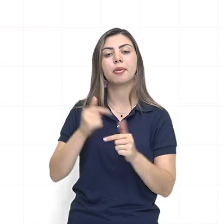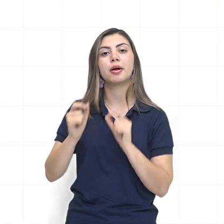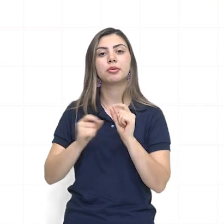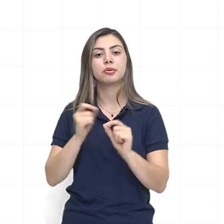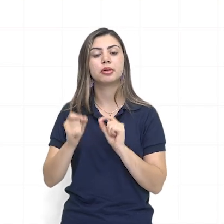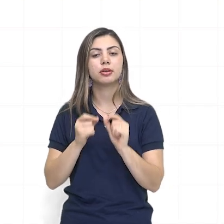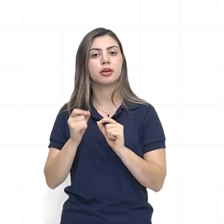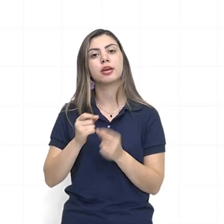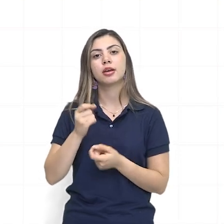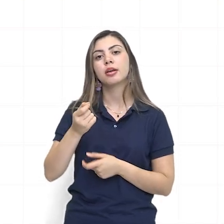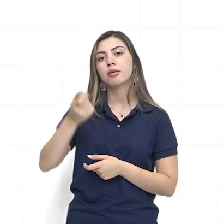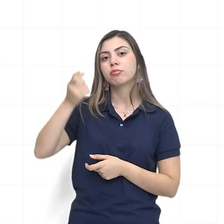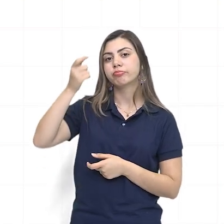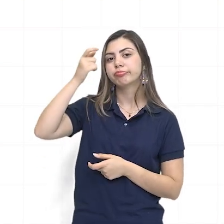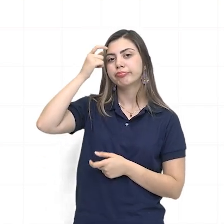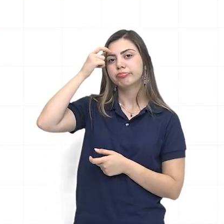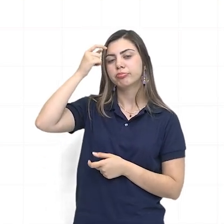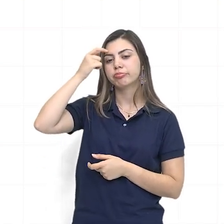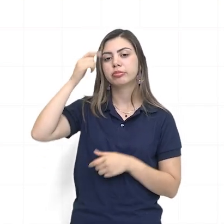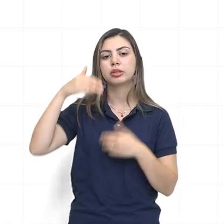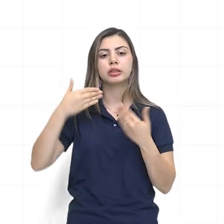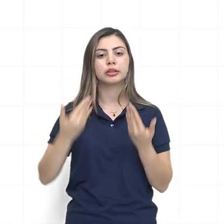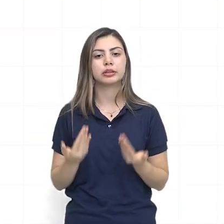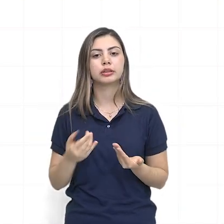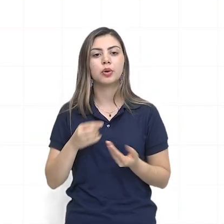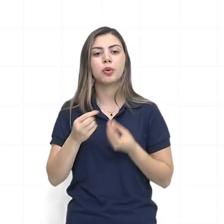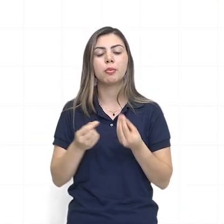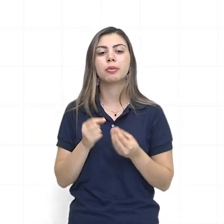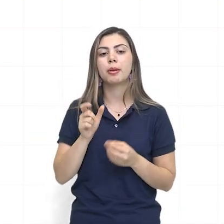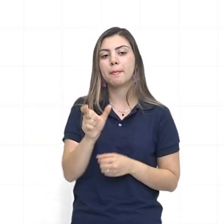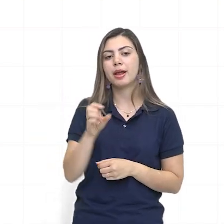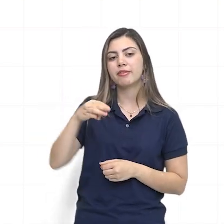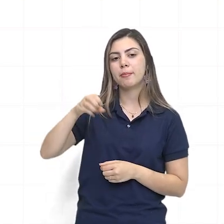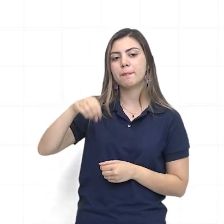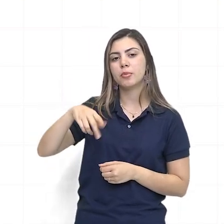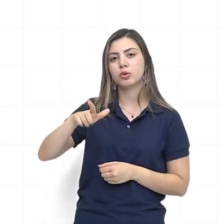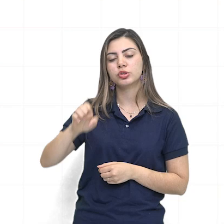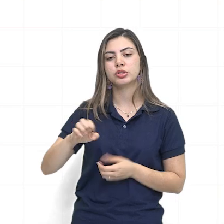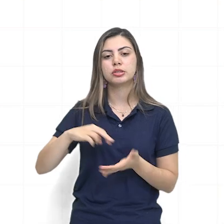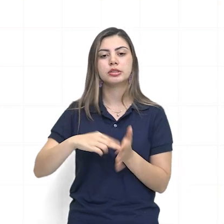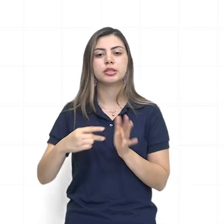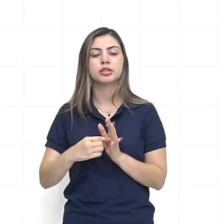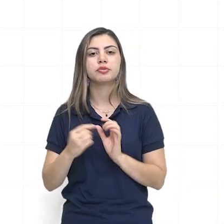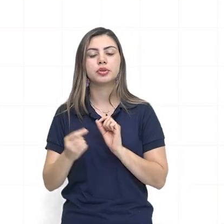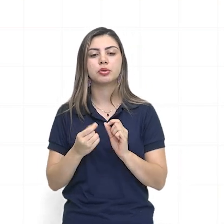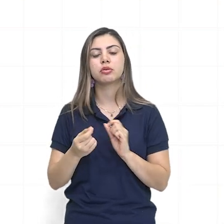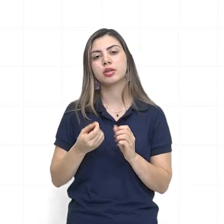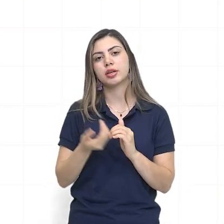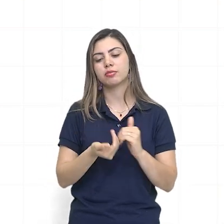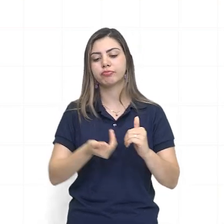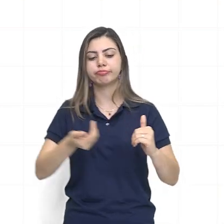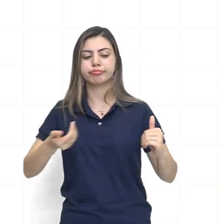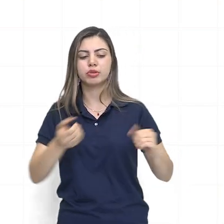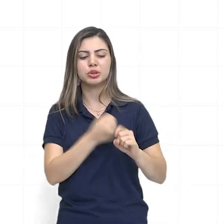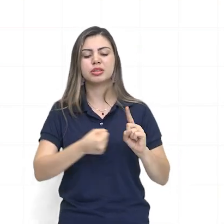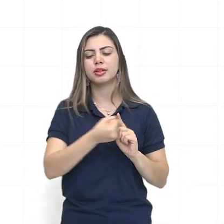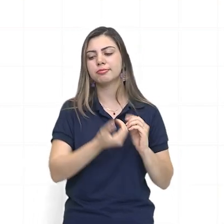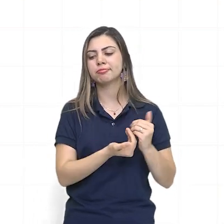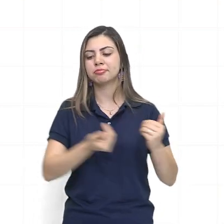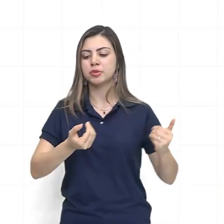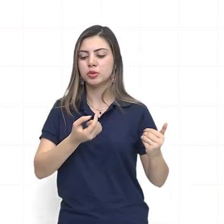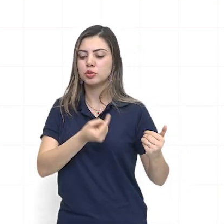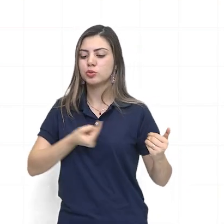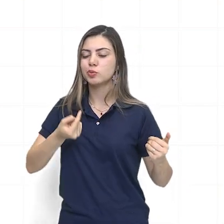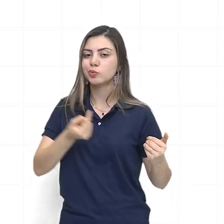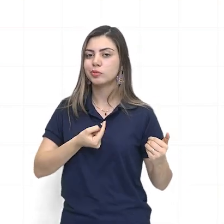O termo monge deriva de mônacos, palavra grega que significa isolamento, solidão. Então, é